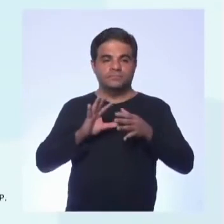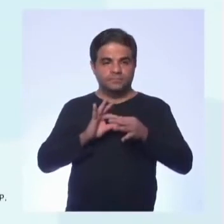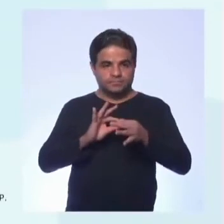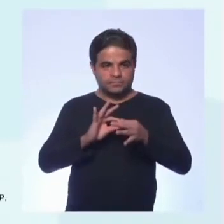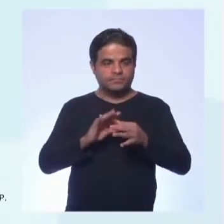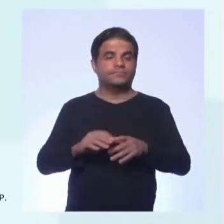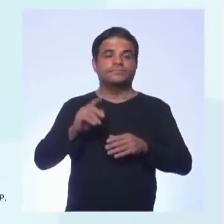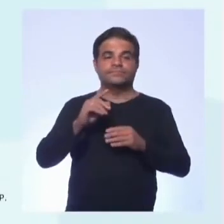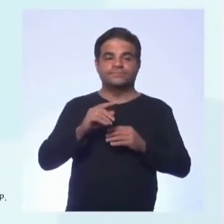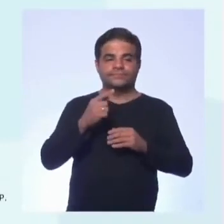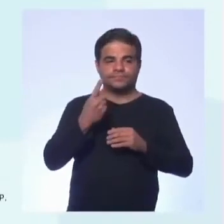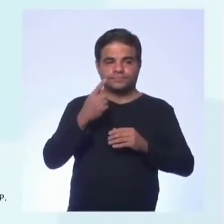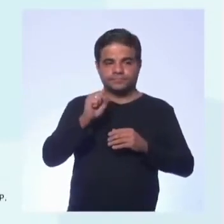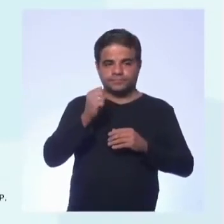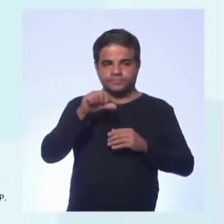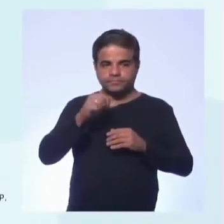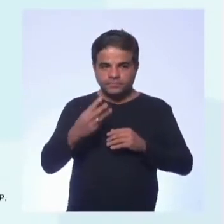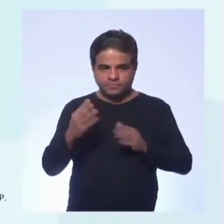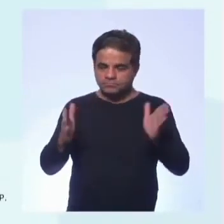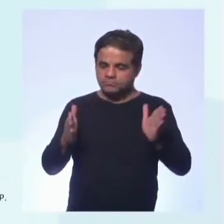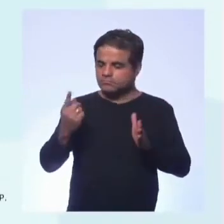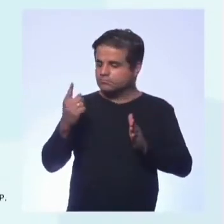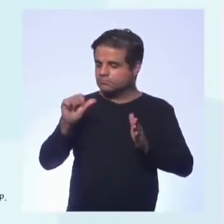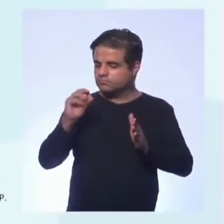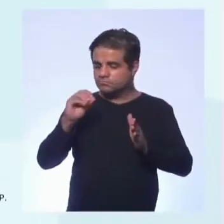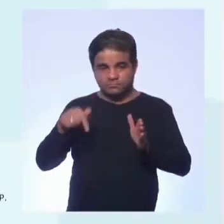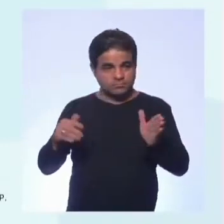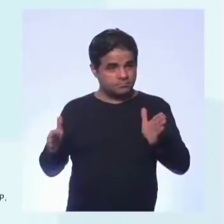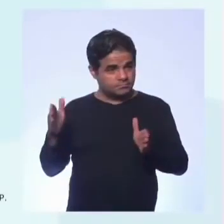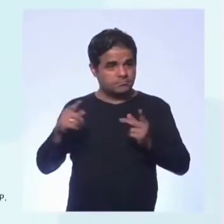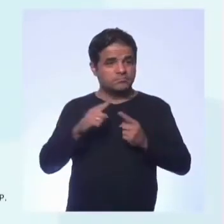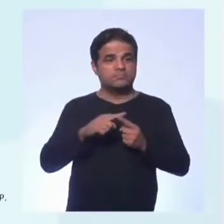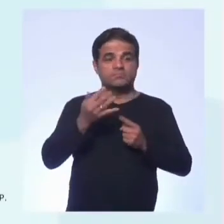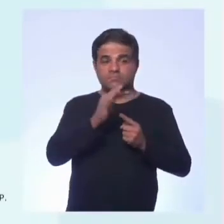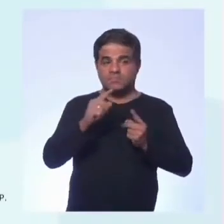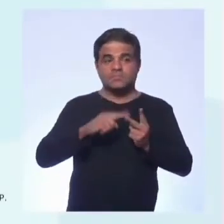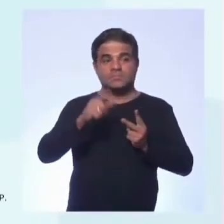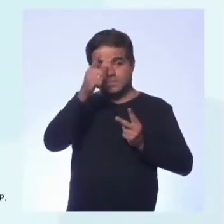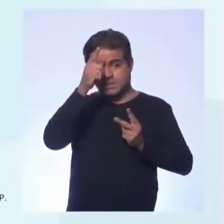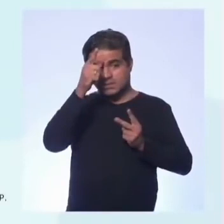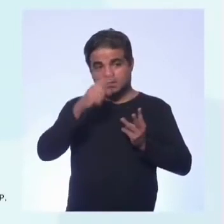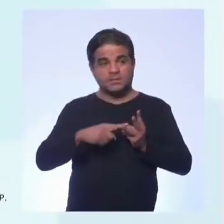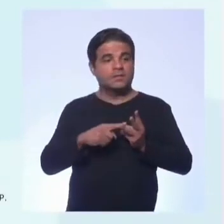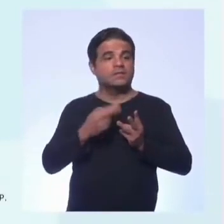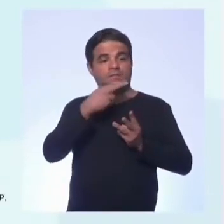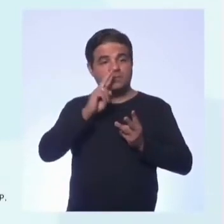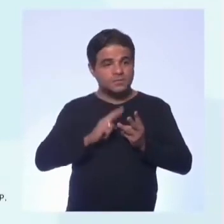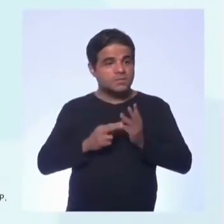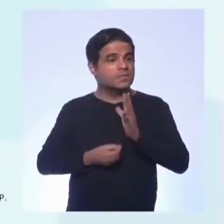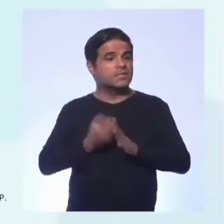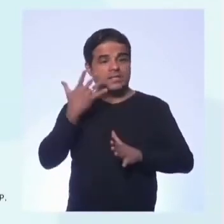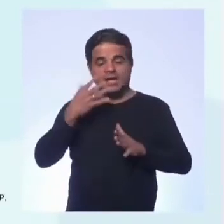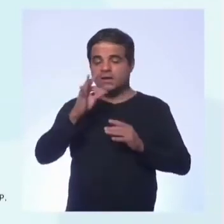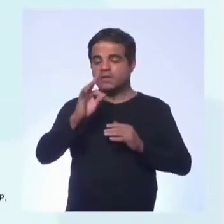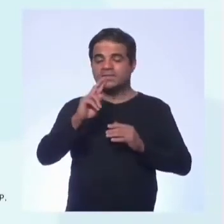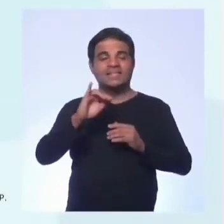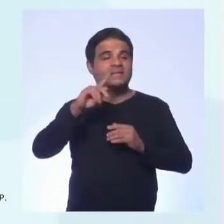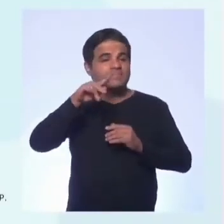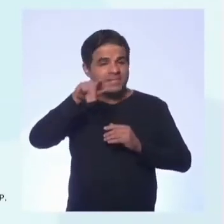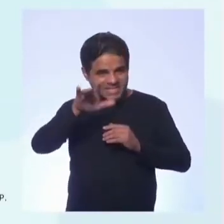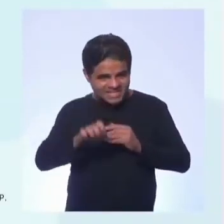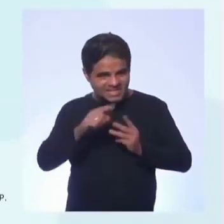1893 e 1907, França, Grã-Bretanha e Rússia formaram a Tríplice